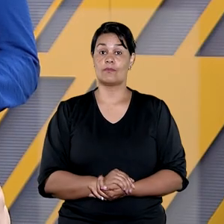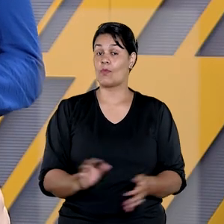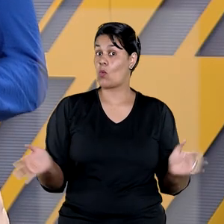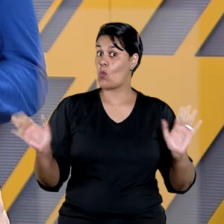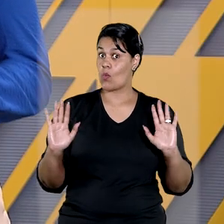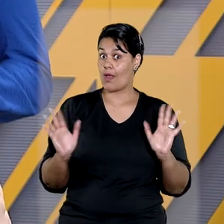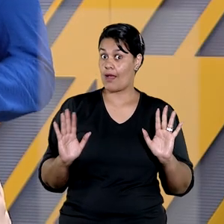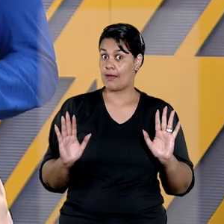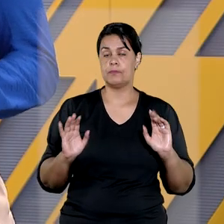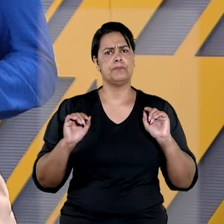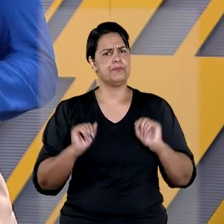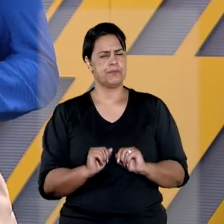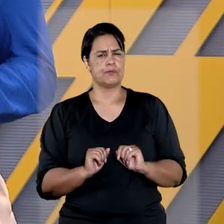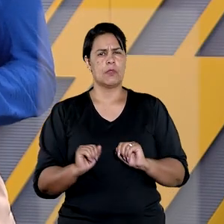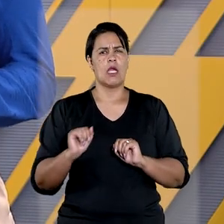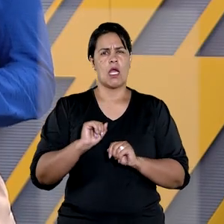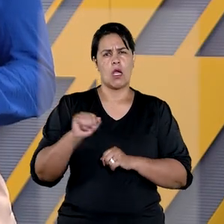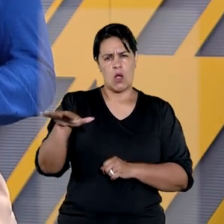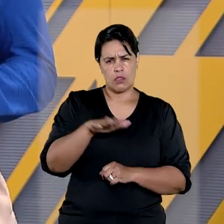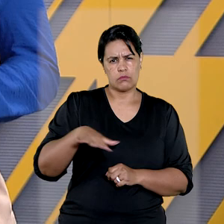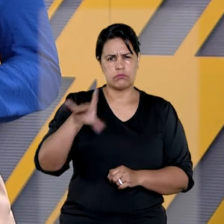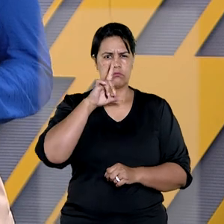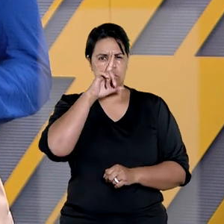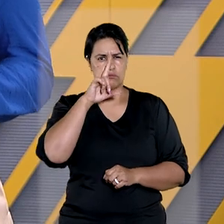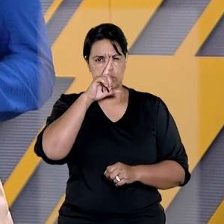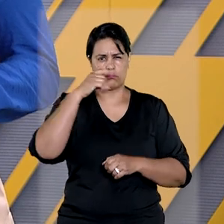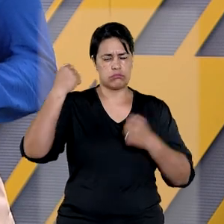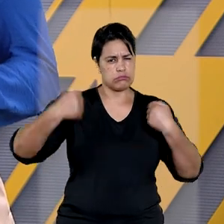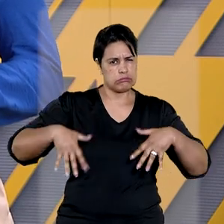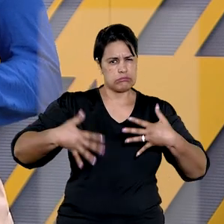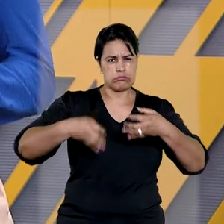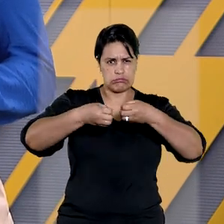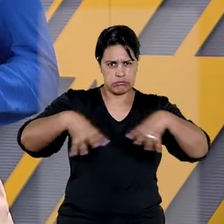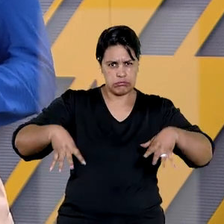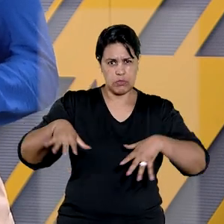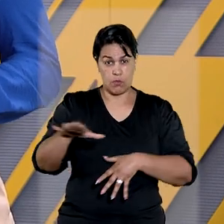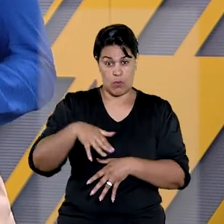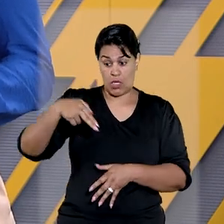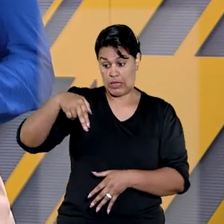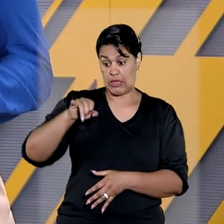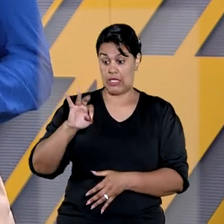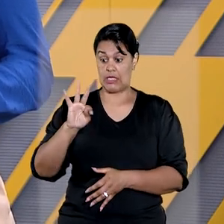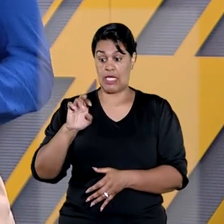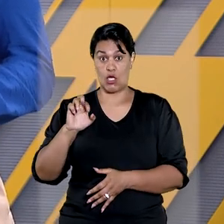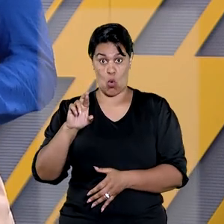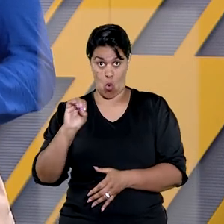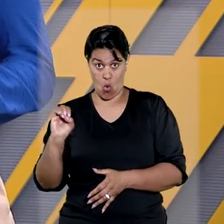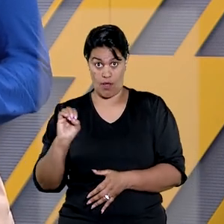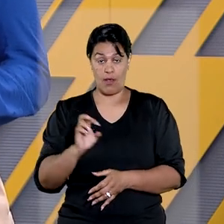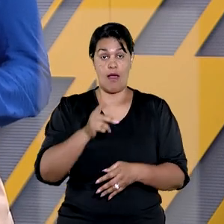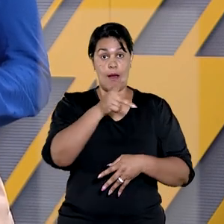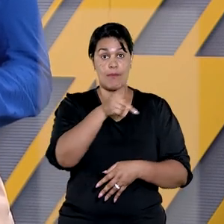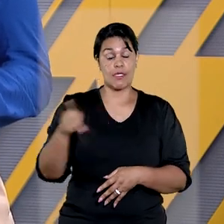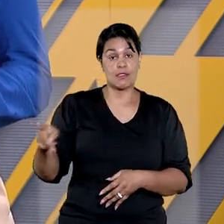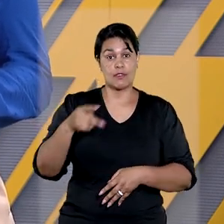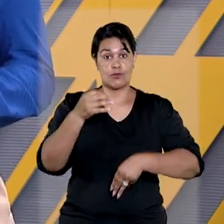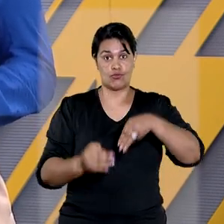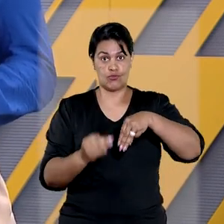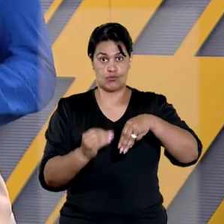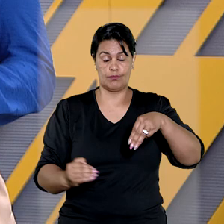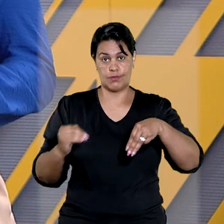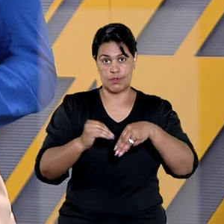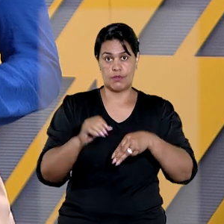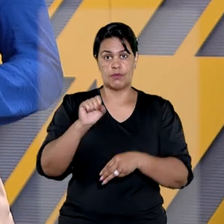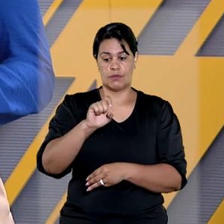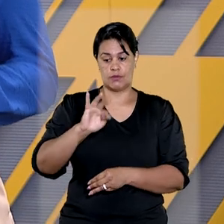Olá! Por risco de grave dano ao município de Niterói, a presidente do Superior Tribunal de Justiça, ministra Maria Tereza de